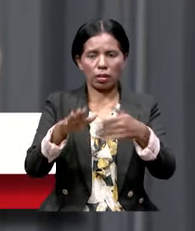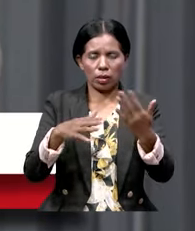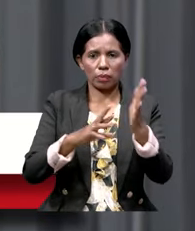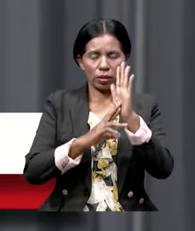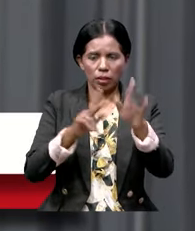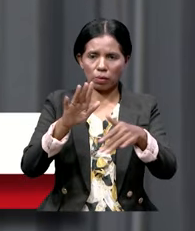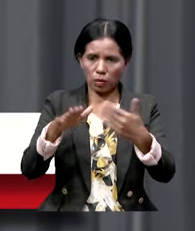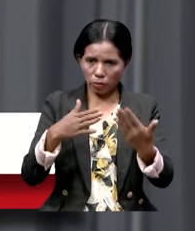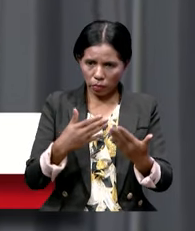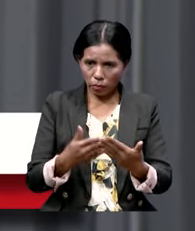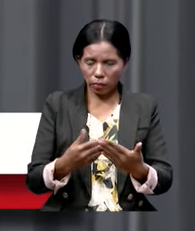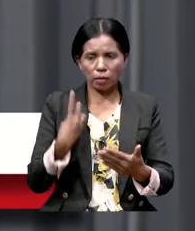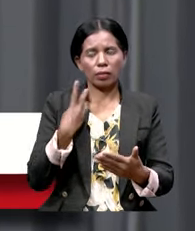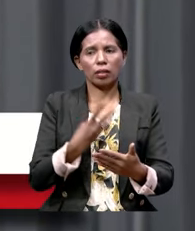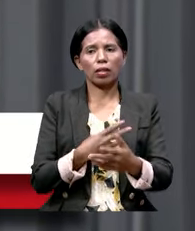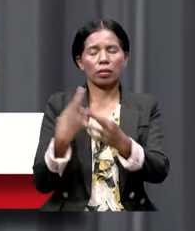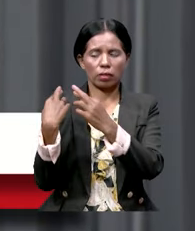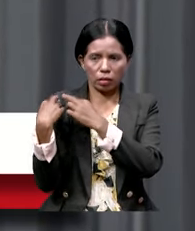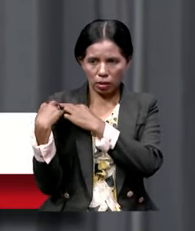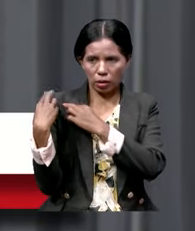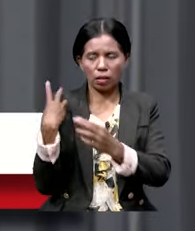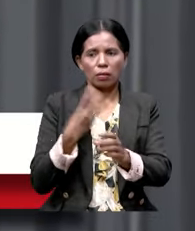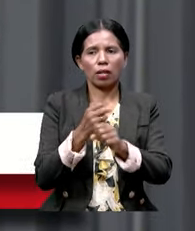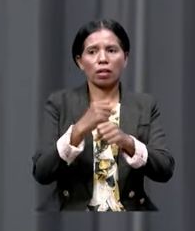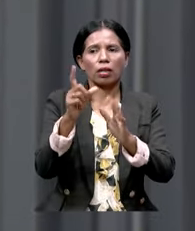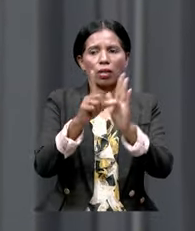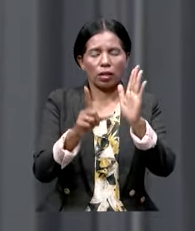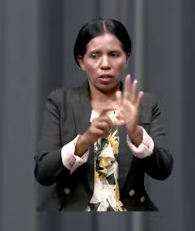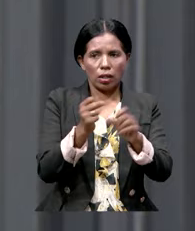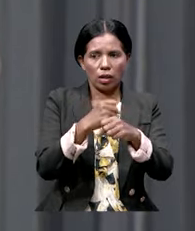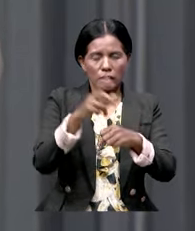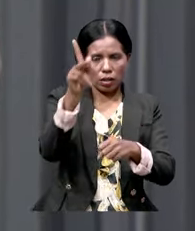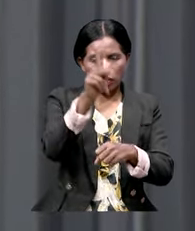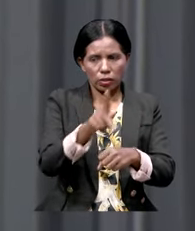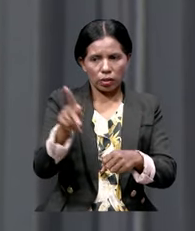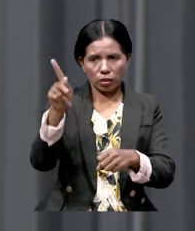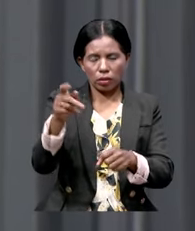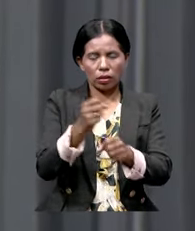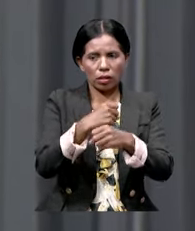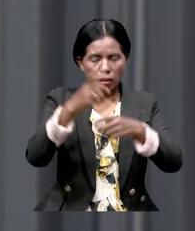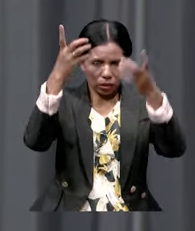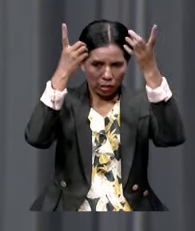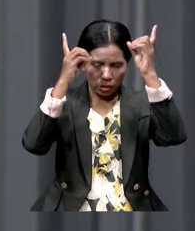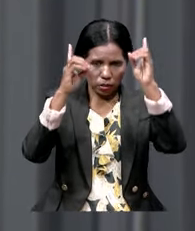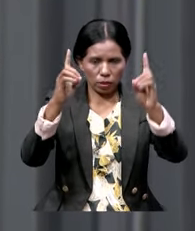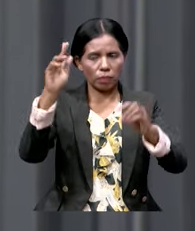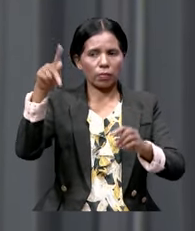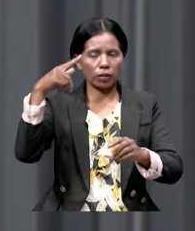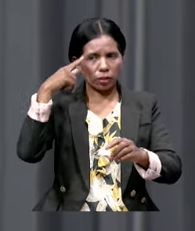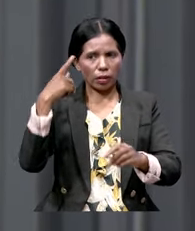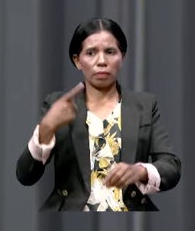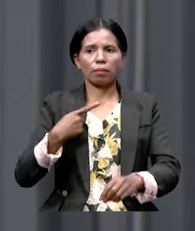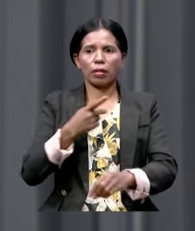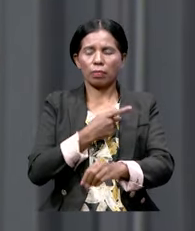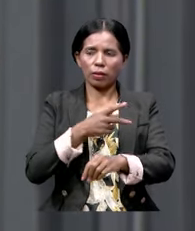A minha papel maca, a mi halo lei, halo fiscalização, no mos halo decisão política sira. Parlamento